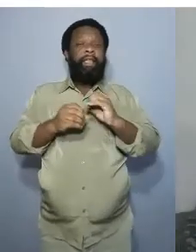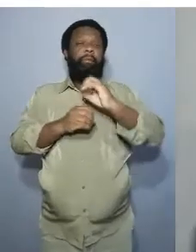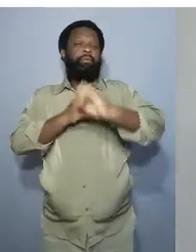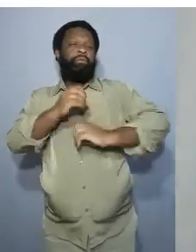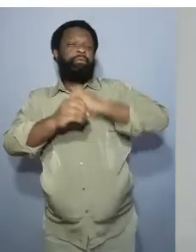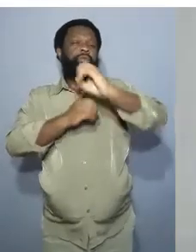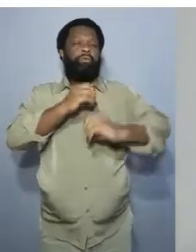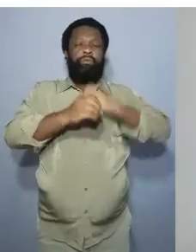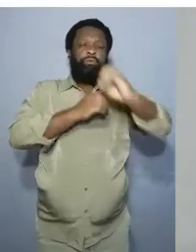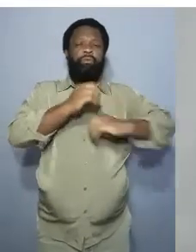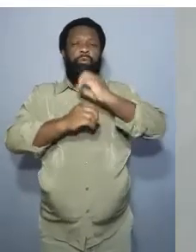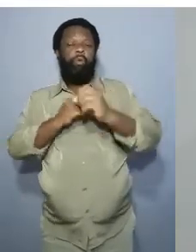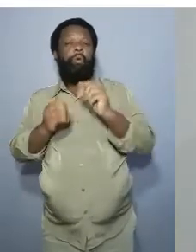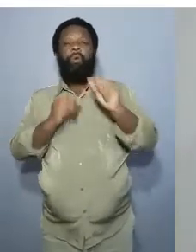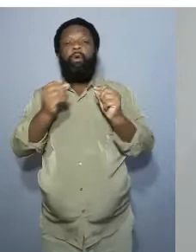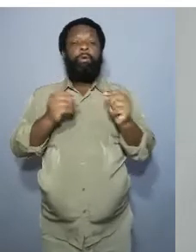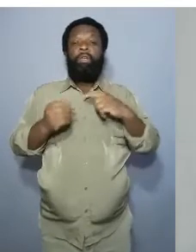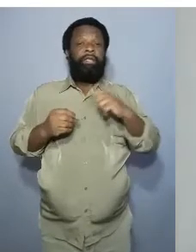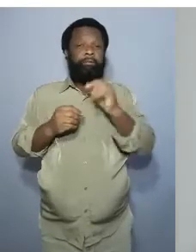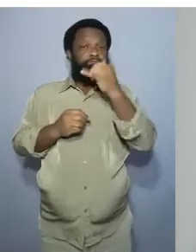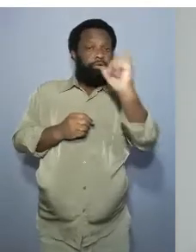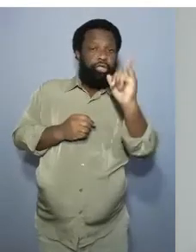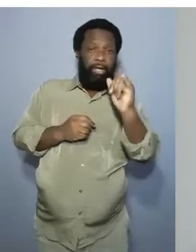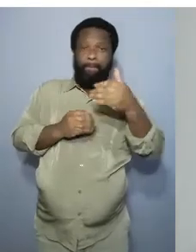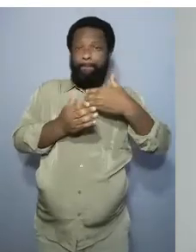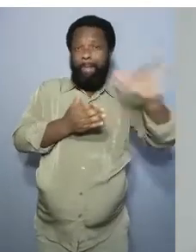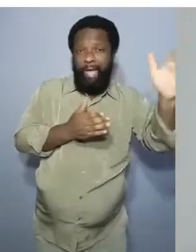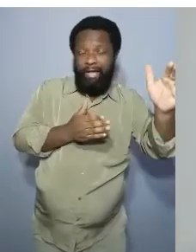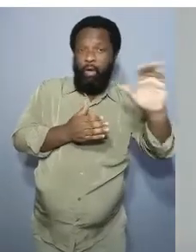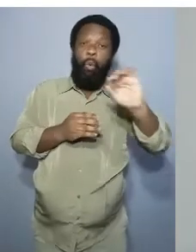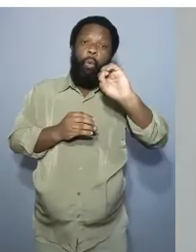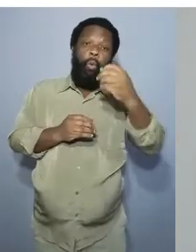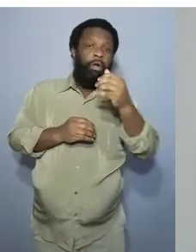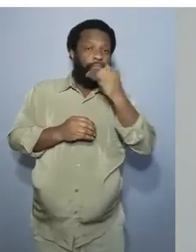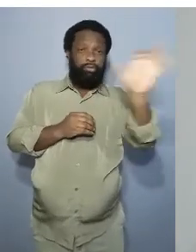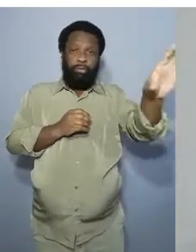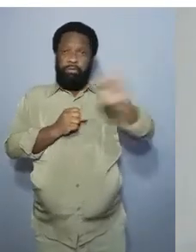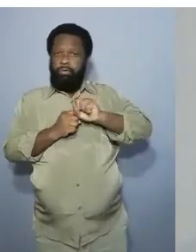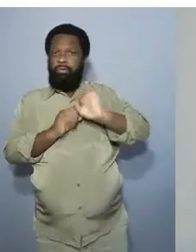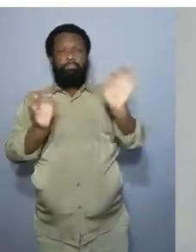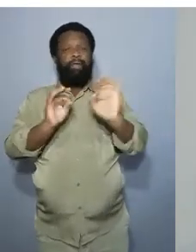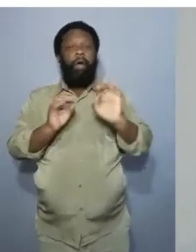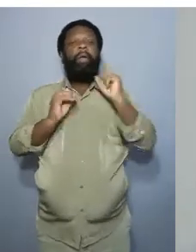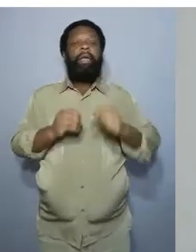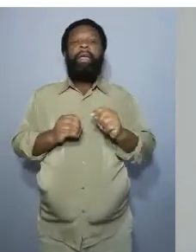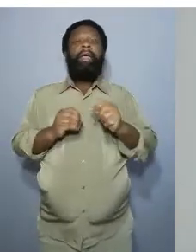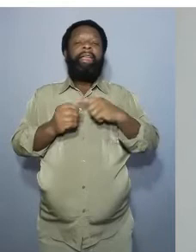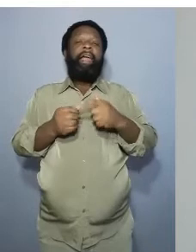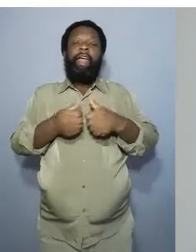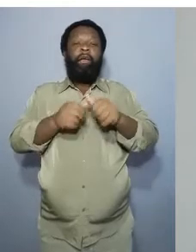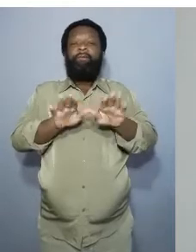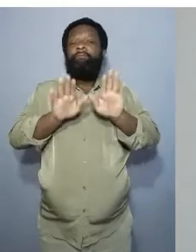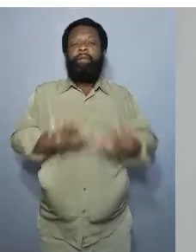eles estão se movimentando dentro dessas camadas, pessoal, eles não perdem nem ganham energia. Por isso essas camadas também são conhecidas